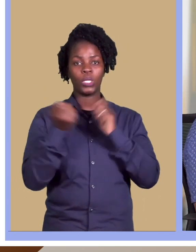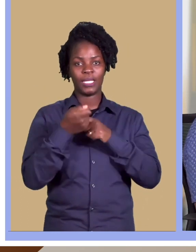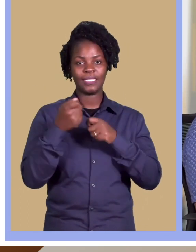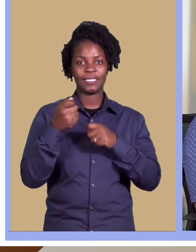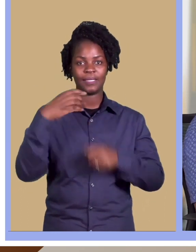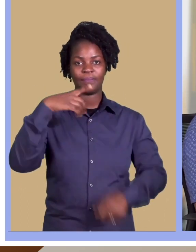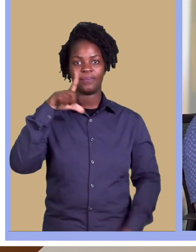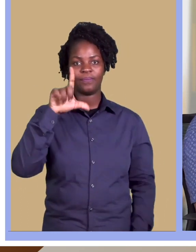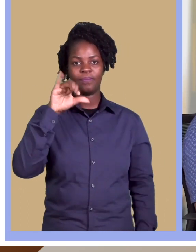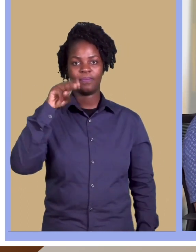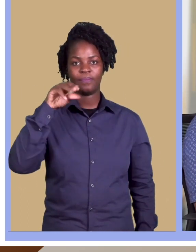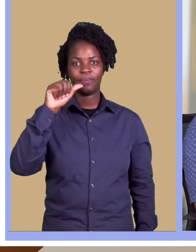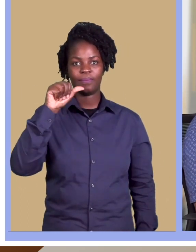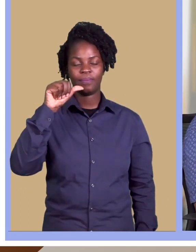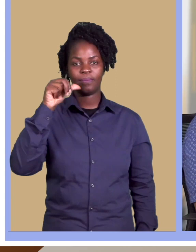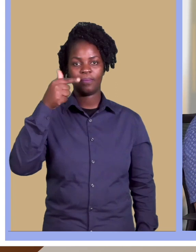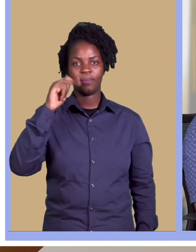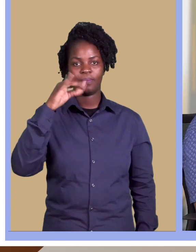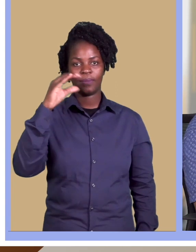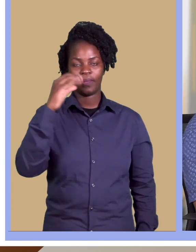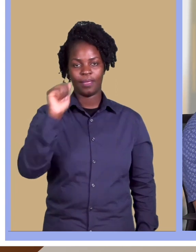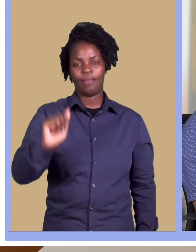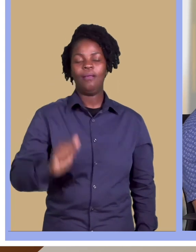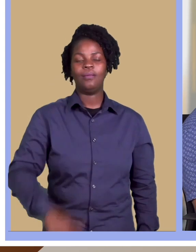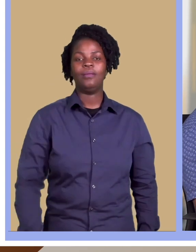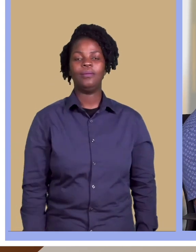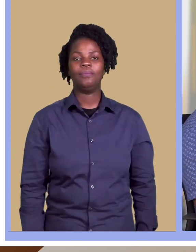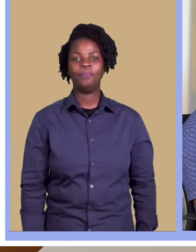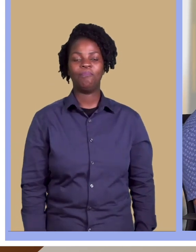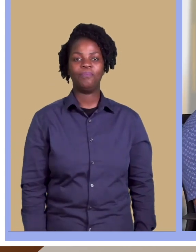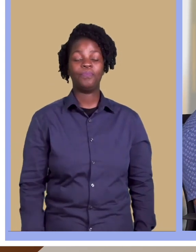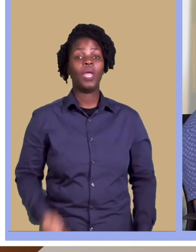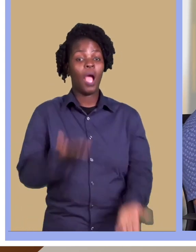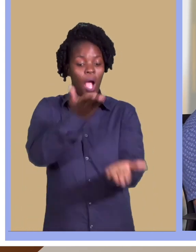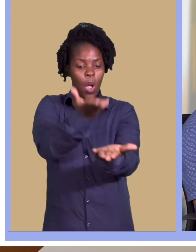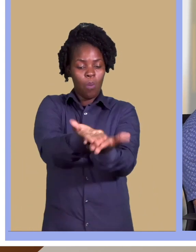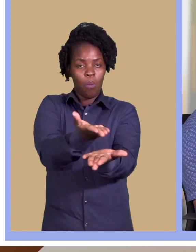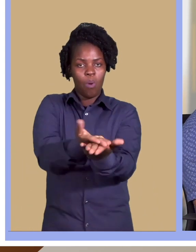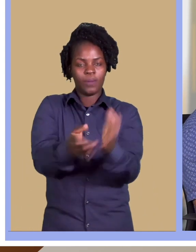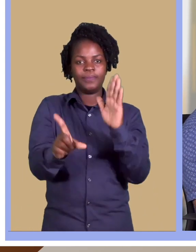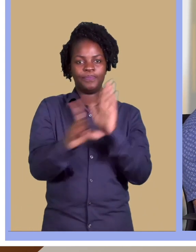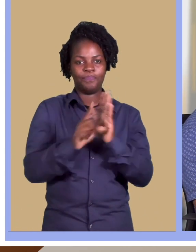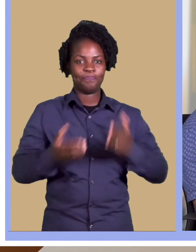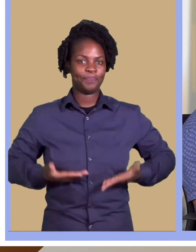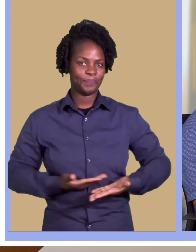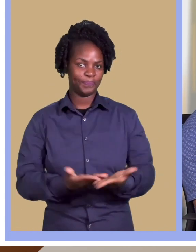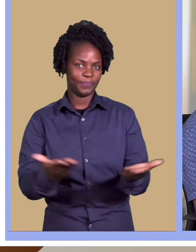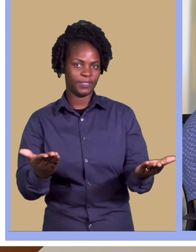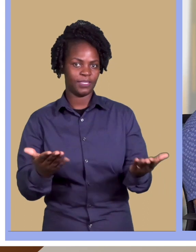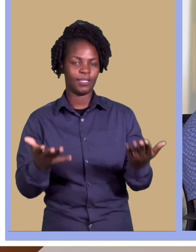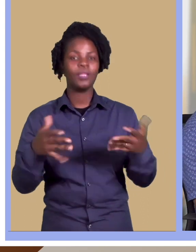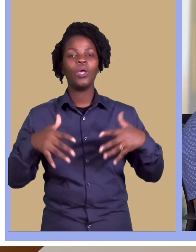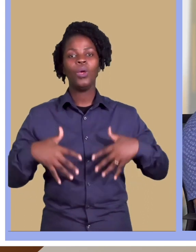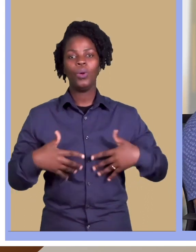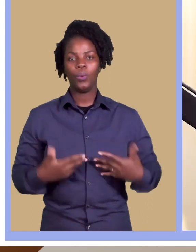proposta de lei traz uma disposição não necessariamente sobre mudanças climáticas, mas sobre emergências, né?